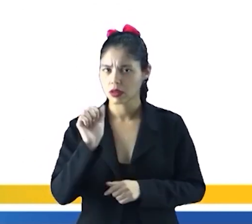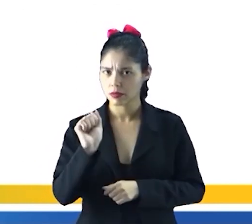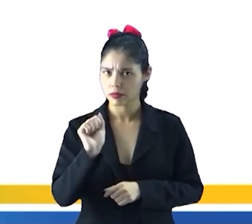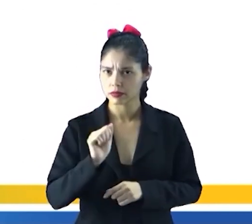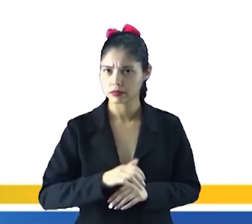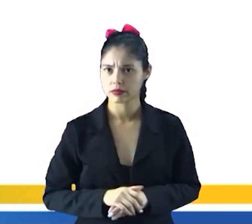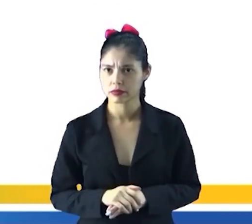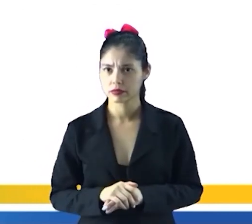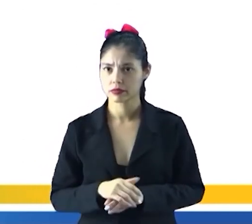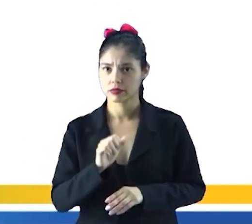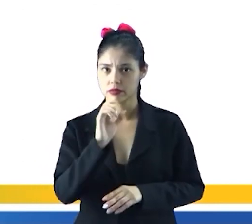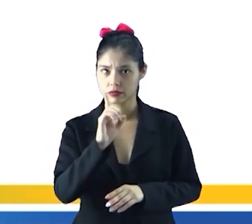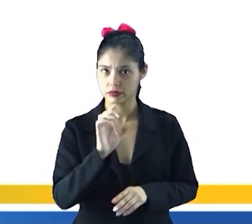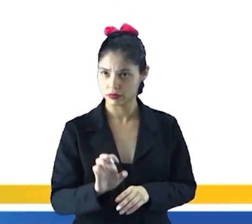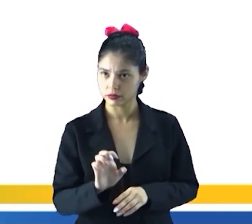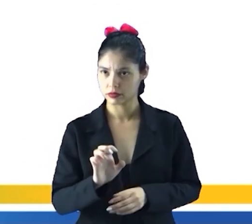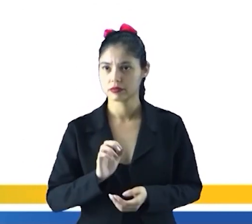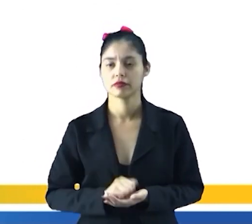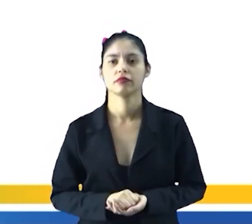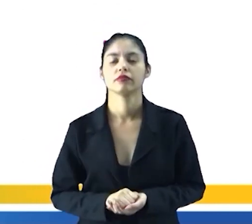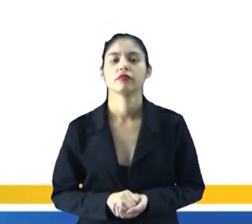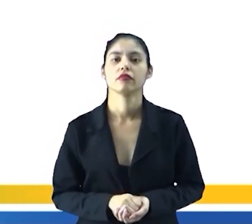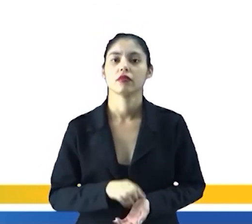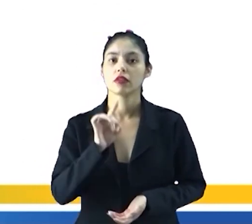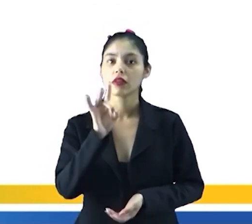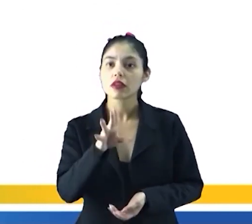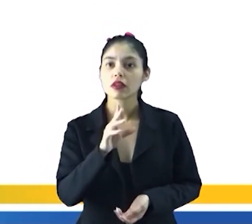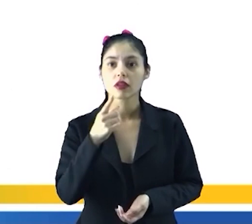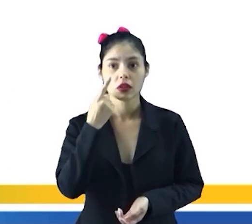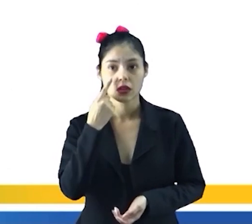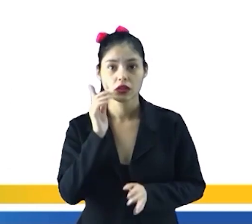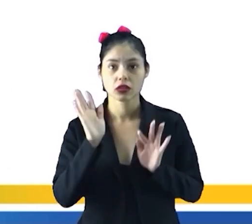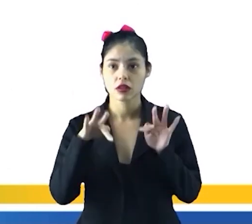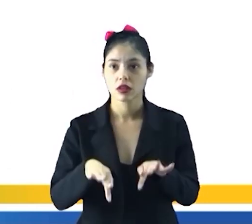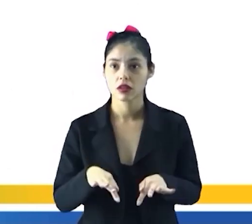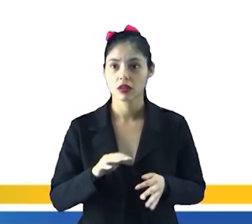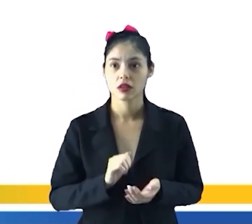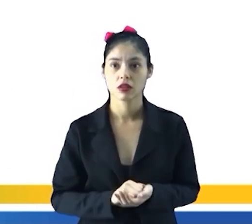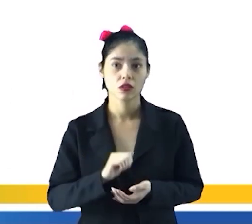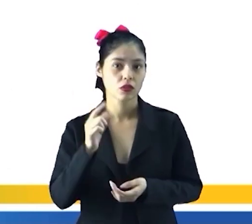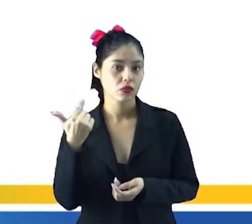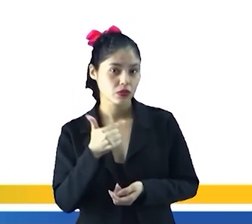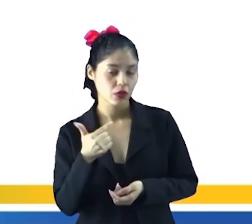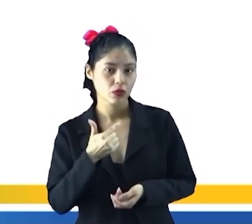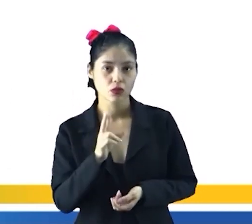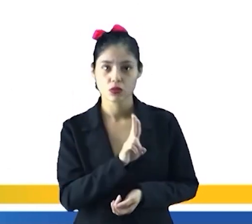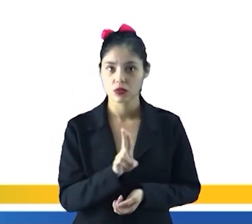letra maiúscula? Aí eu vou ter só D e E. Só que olha lá no final, o